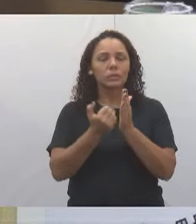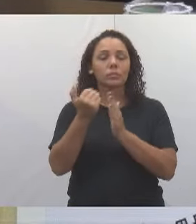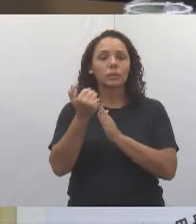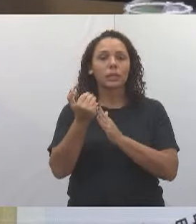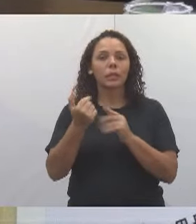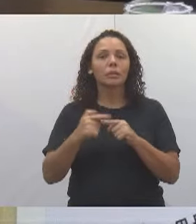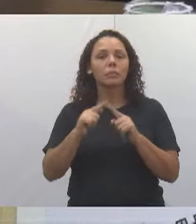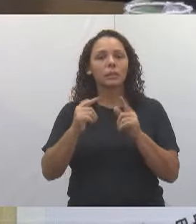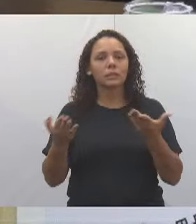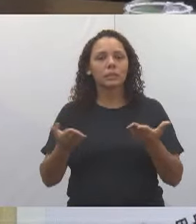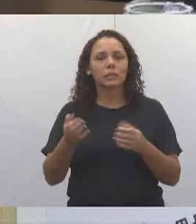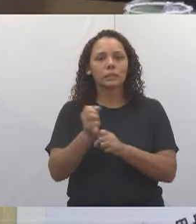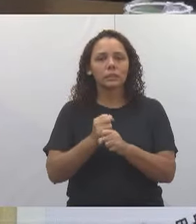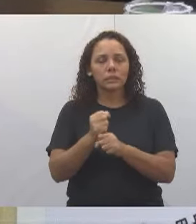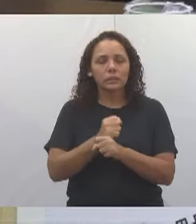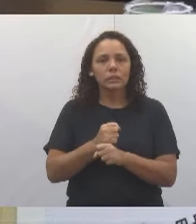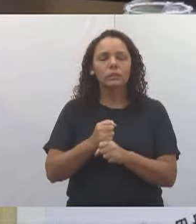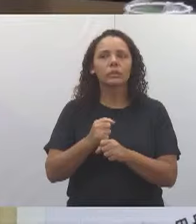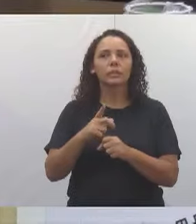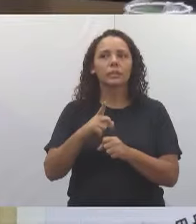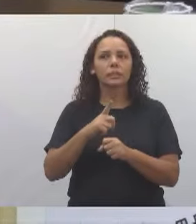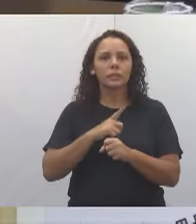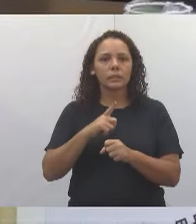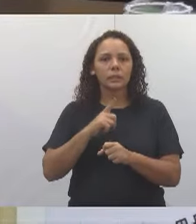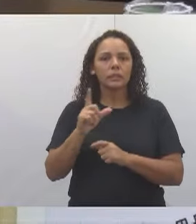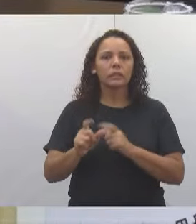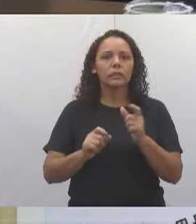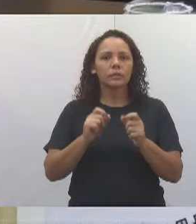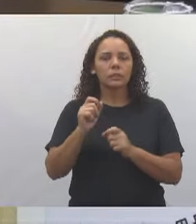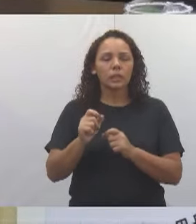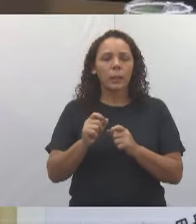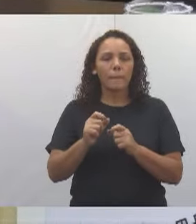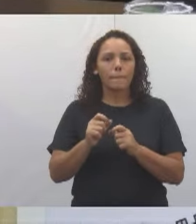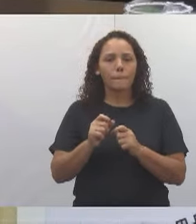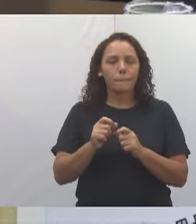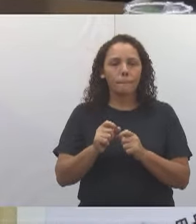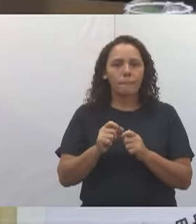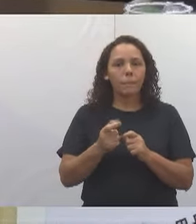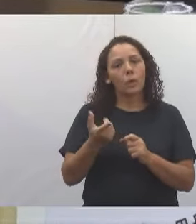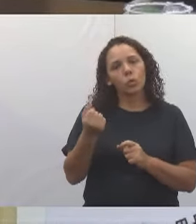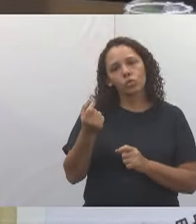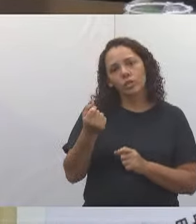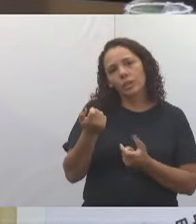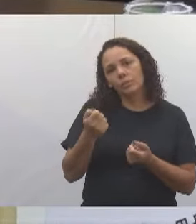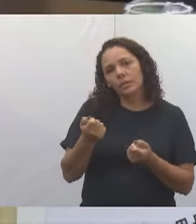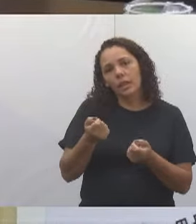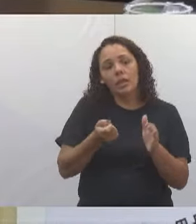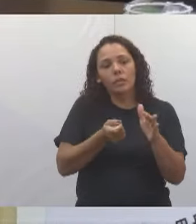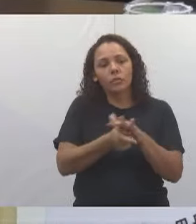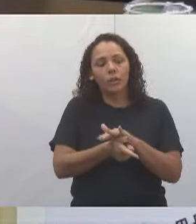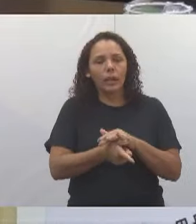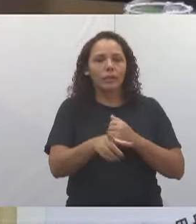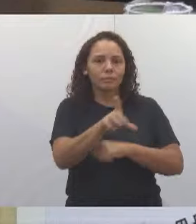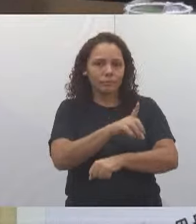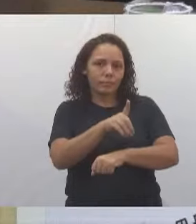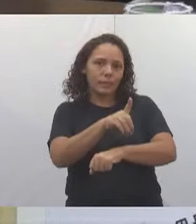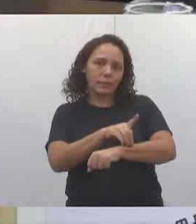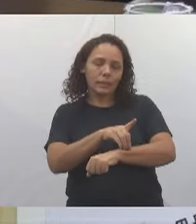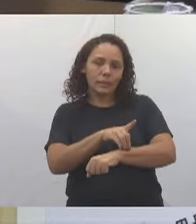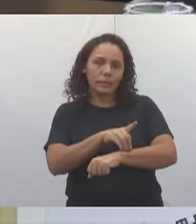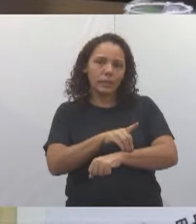Mas, esse ano, em função da demanda dos recursos que nós tivemos que designar para a dengue, eu não